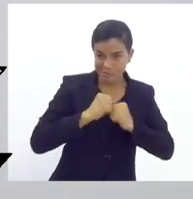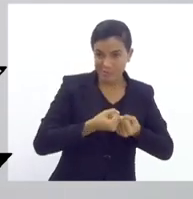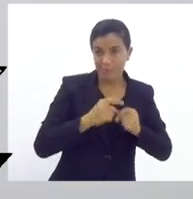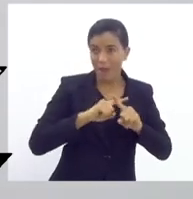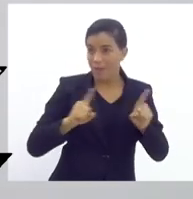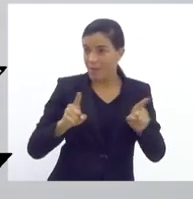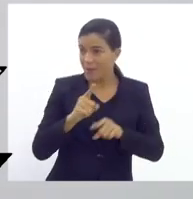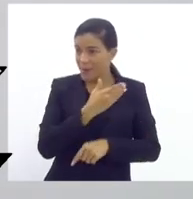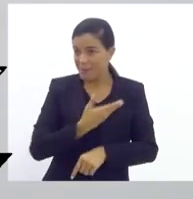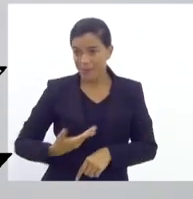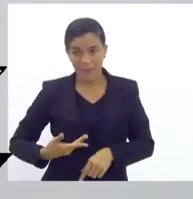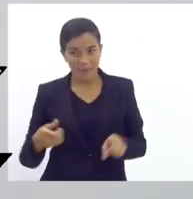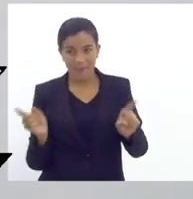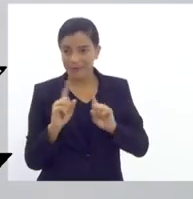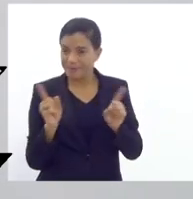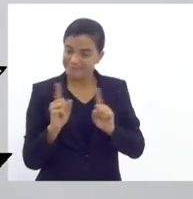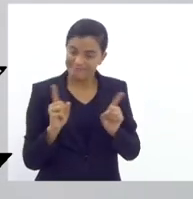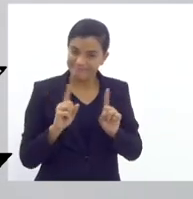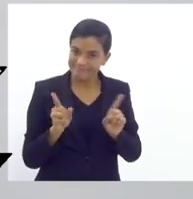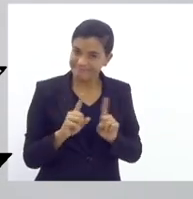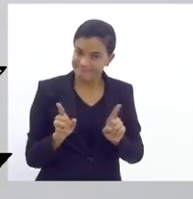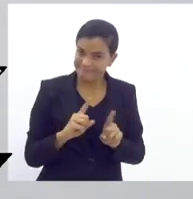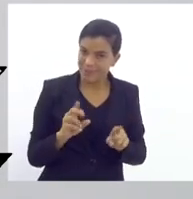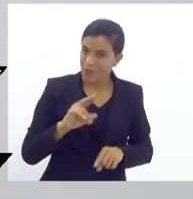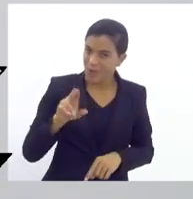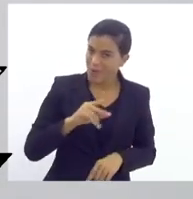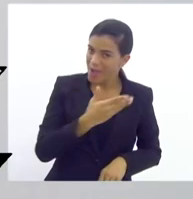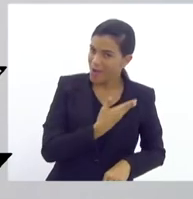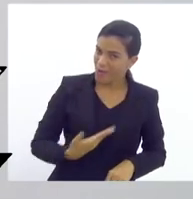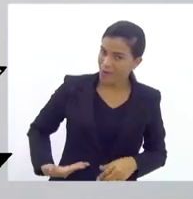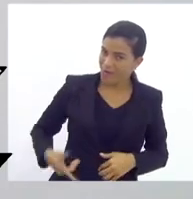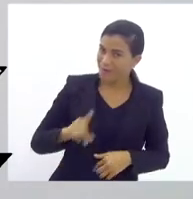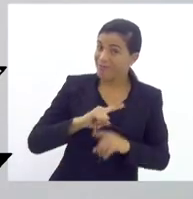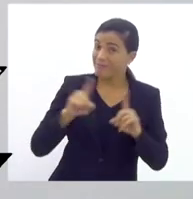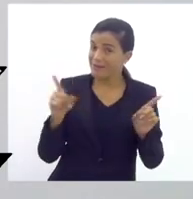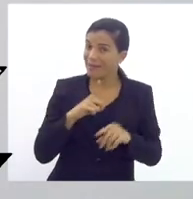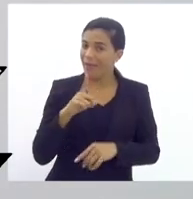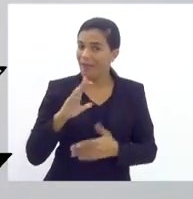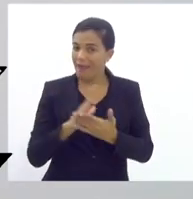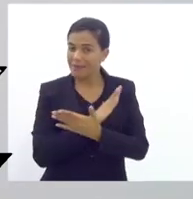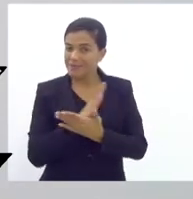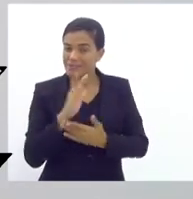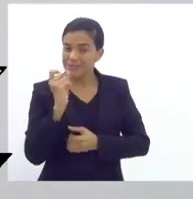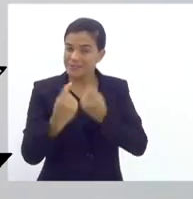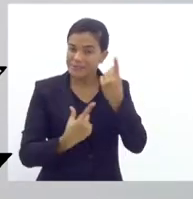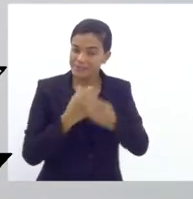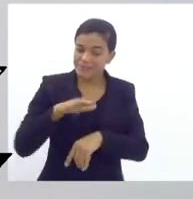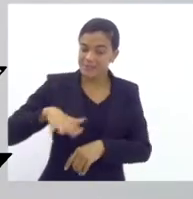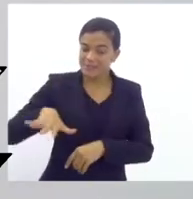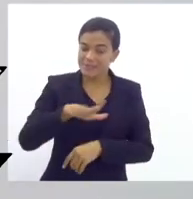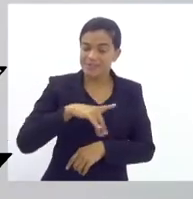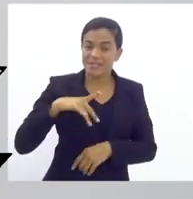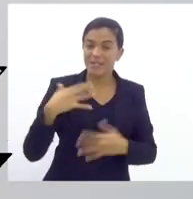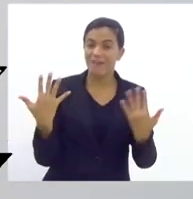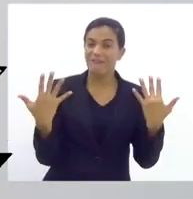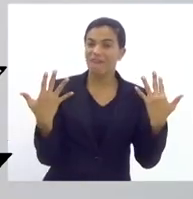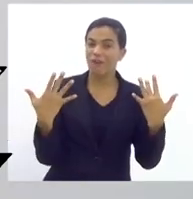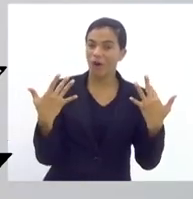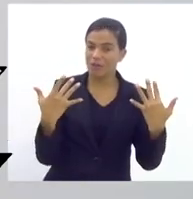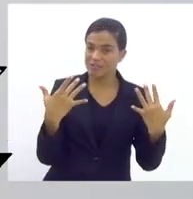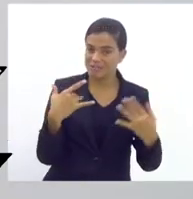do país meramente ou seja não é o estado mas muitas vezes nos territórios tem força de